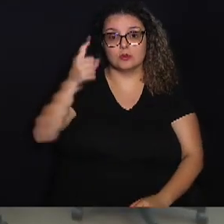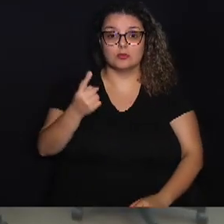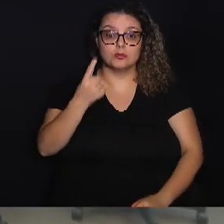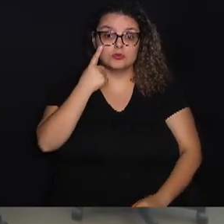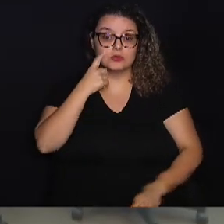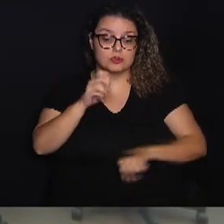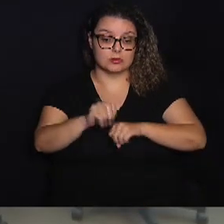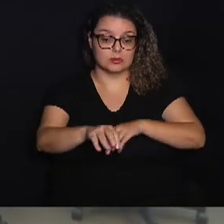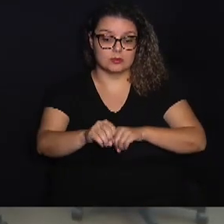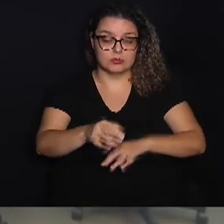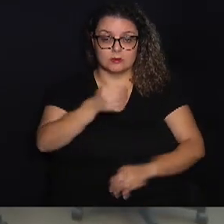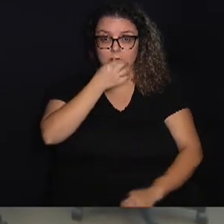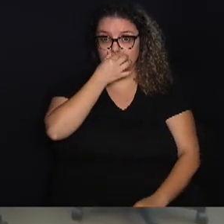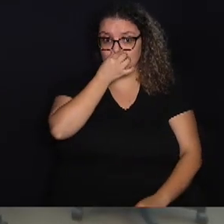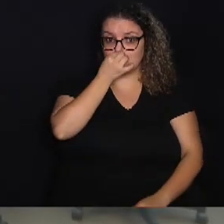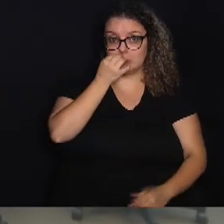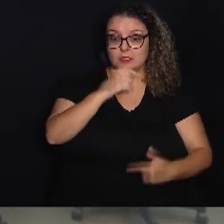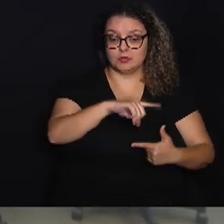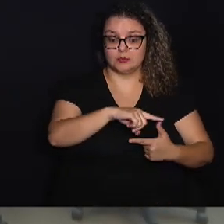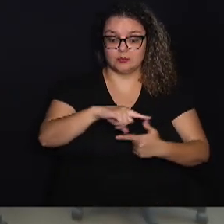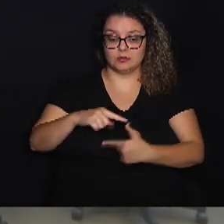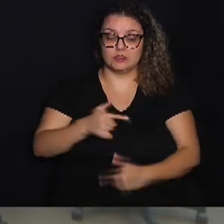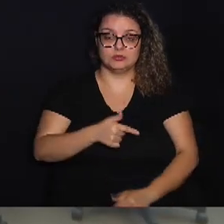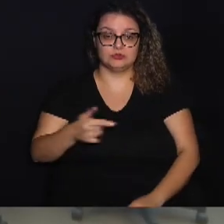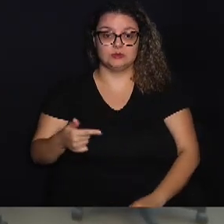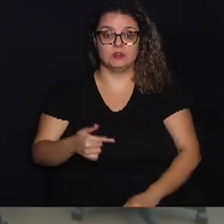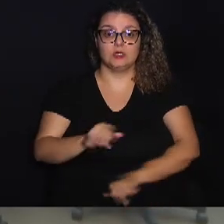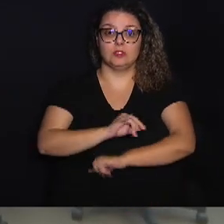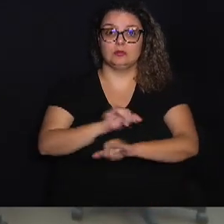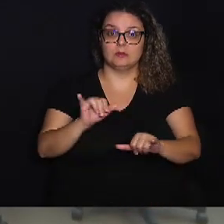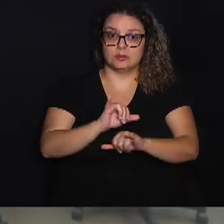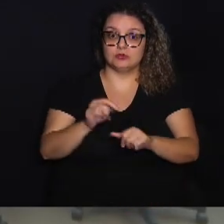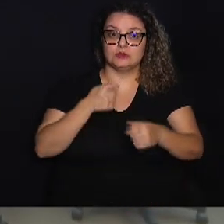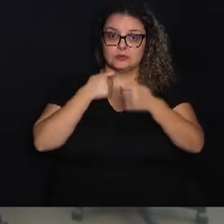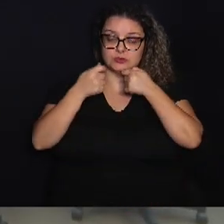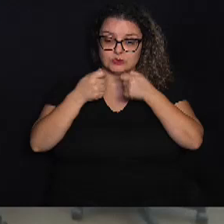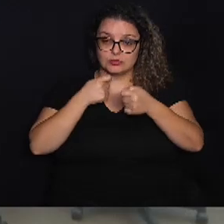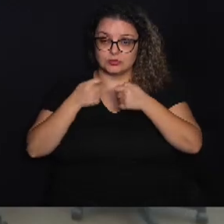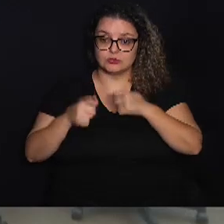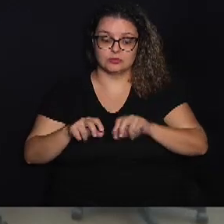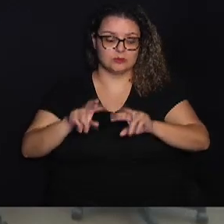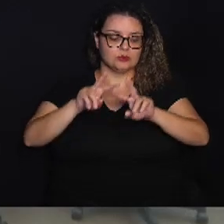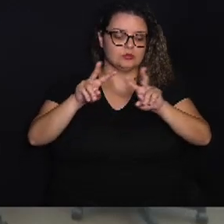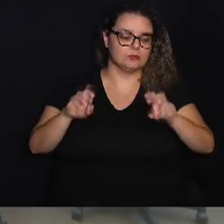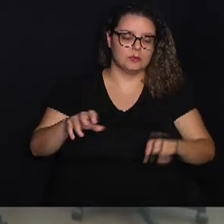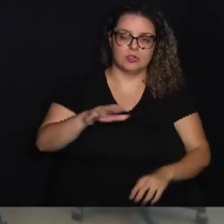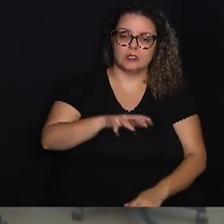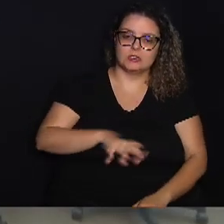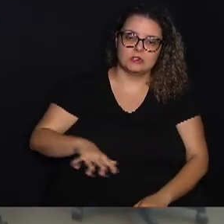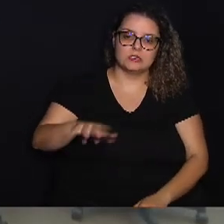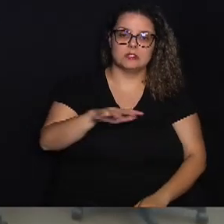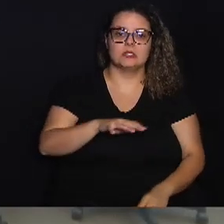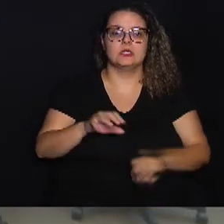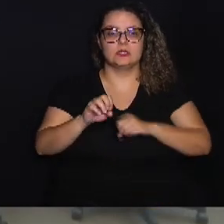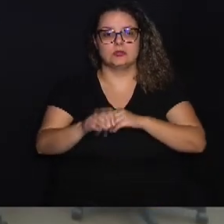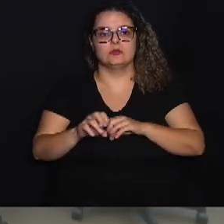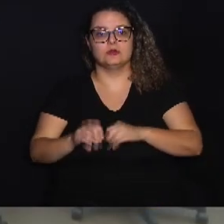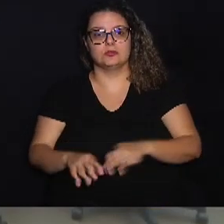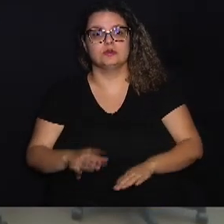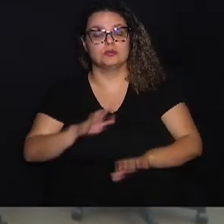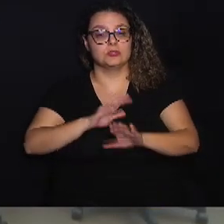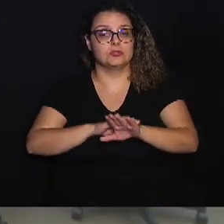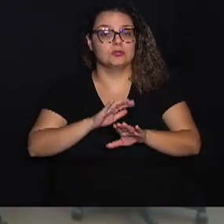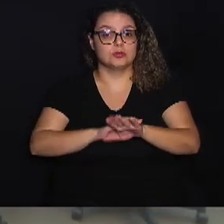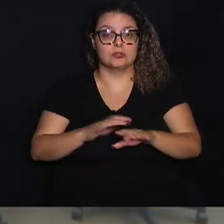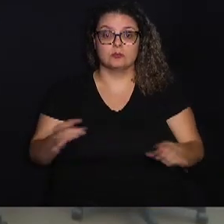educação um quadro semanal que traz notícias e entrevistas sobre temas do mundo da Educação de ações de